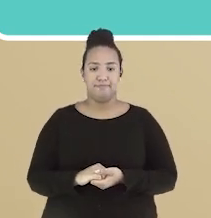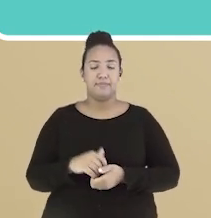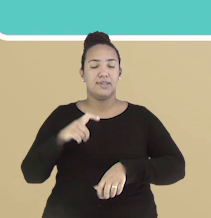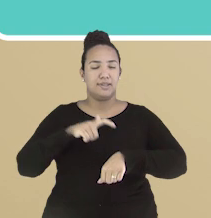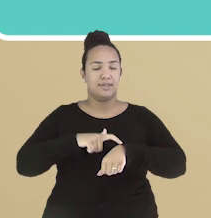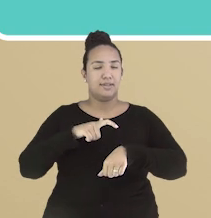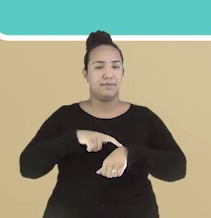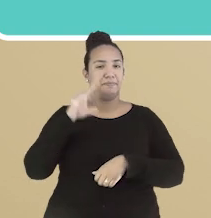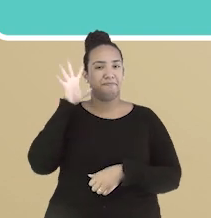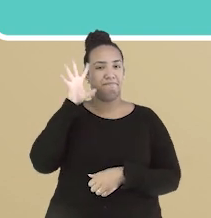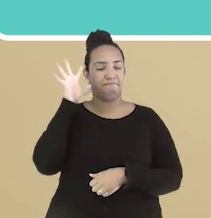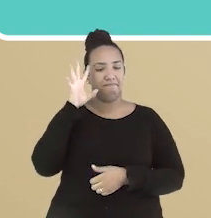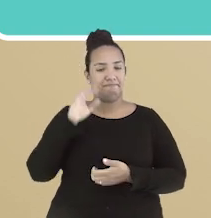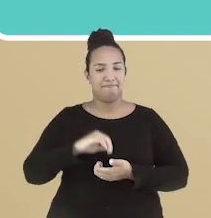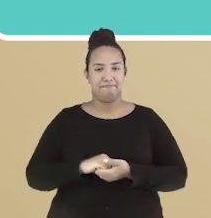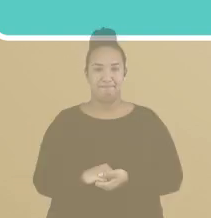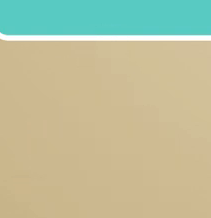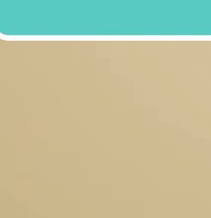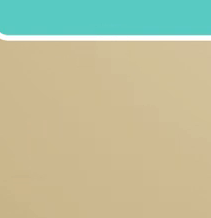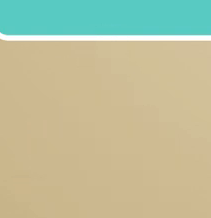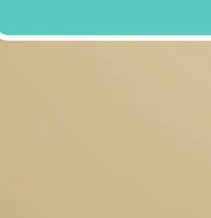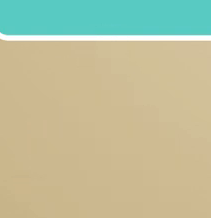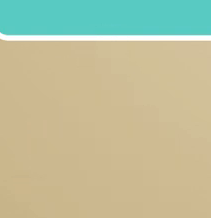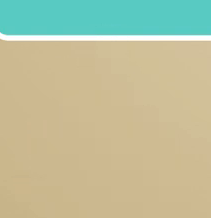Um tempo para você pensar.